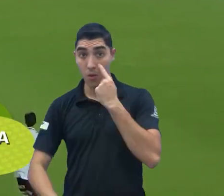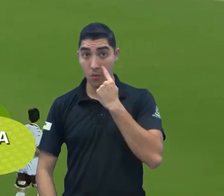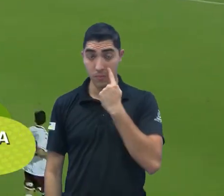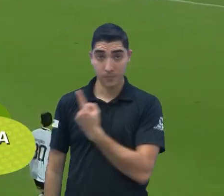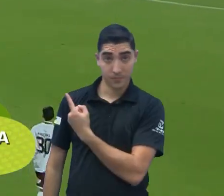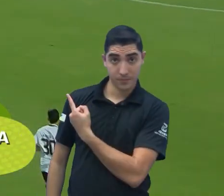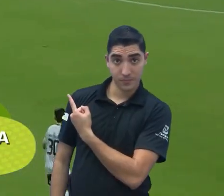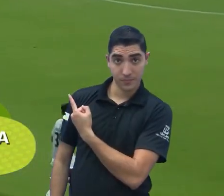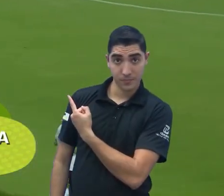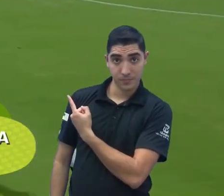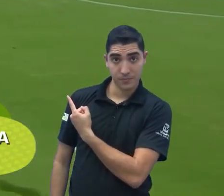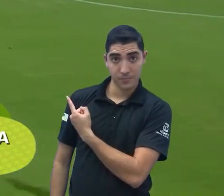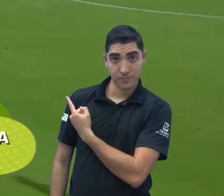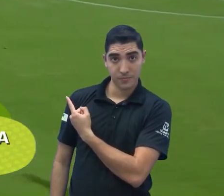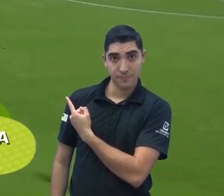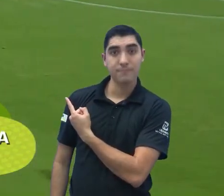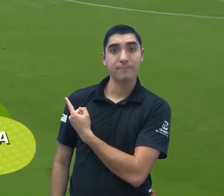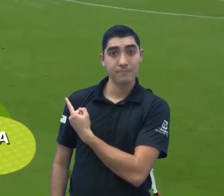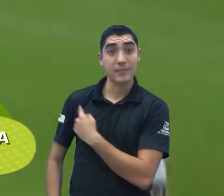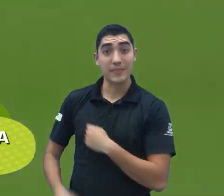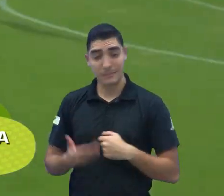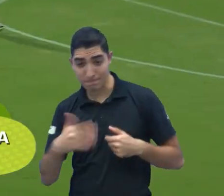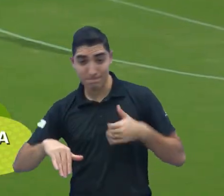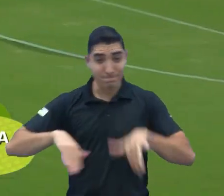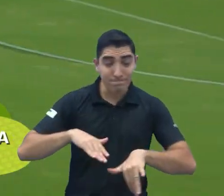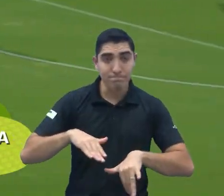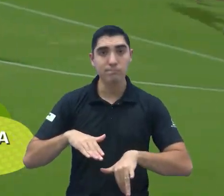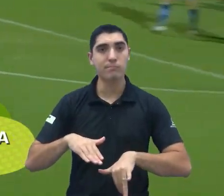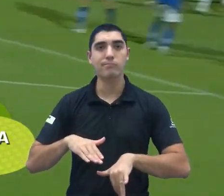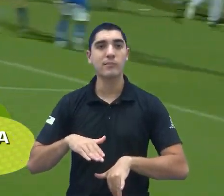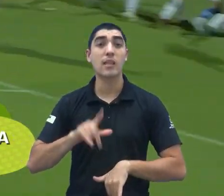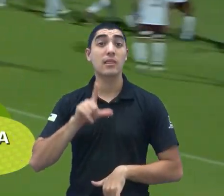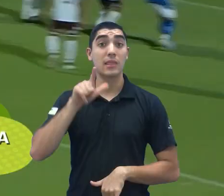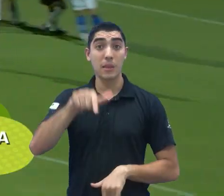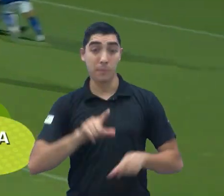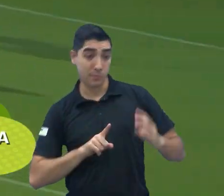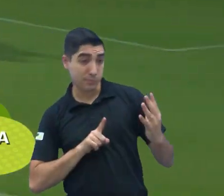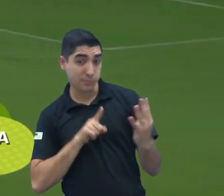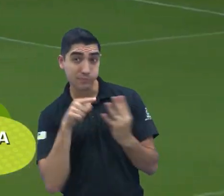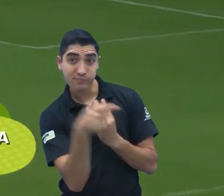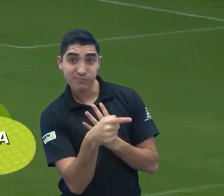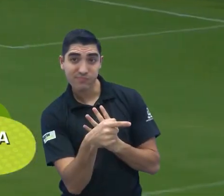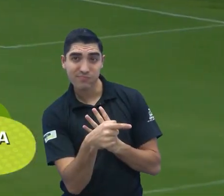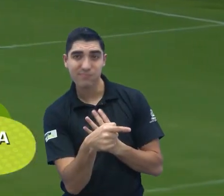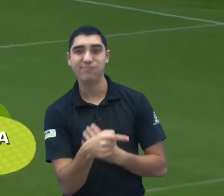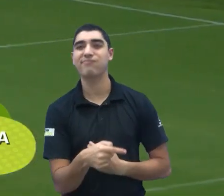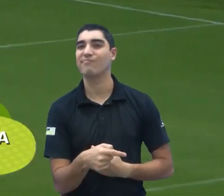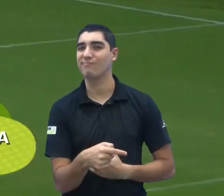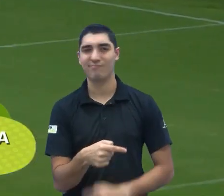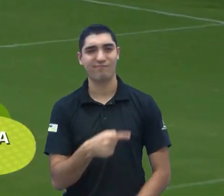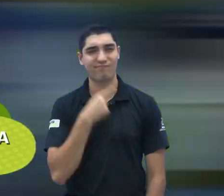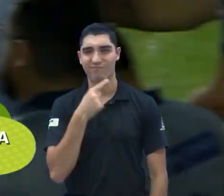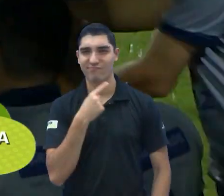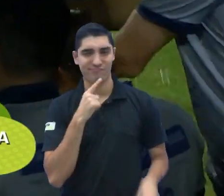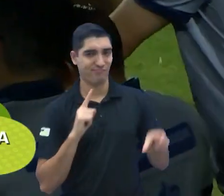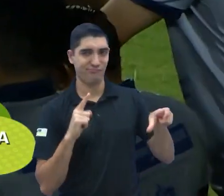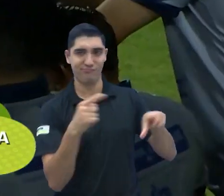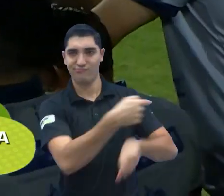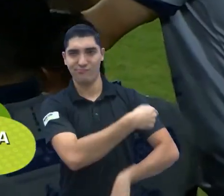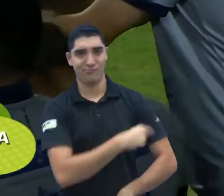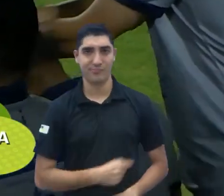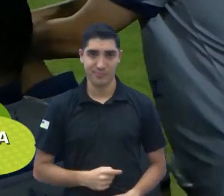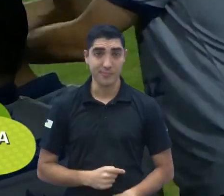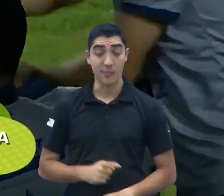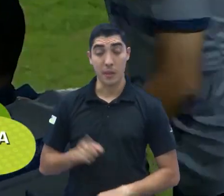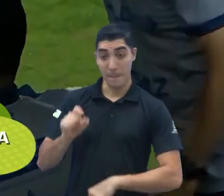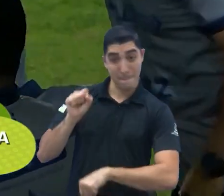para conseguir uma falta perigosa para a Águia, mas na hora da cobrança, Michael desperdiçou. Na pausa